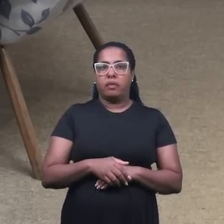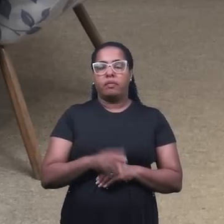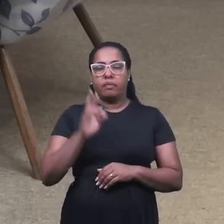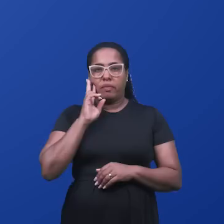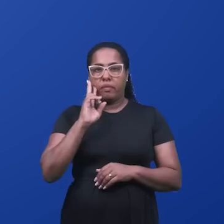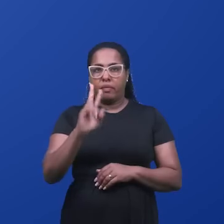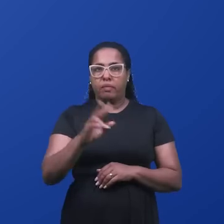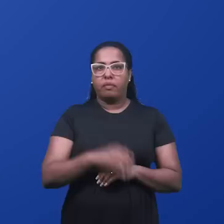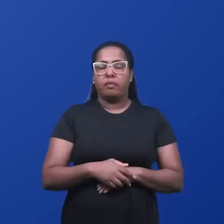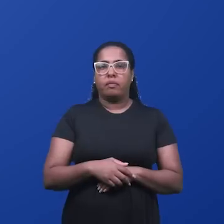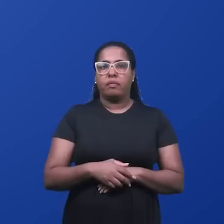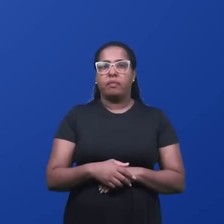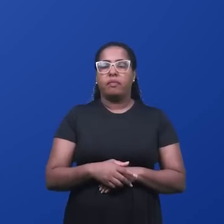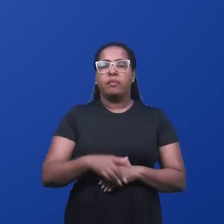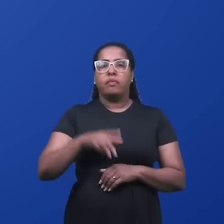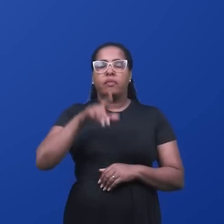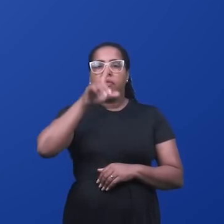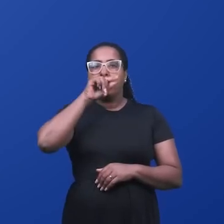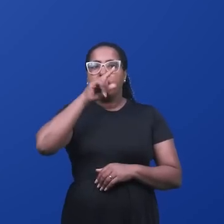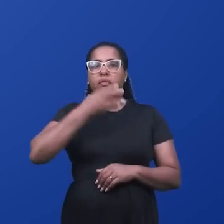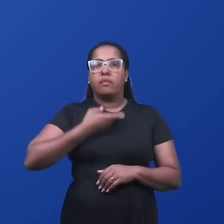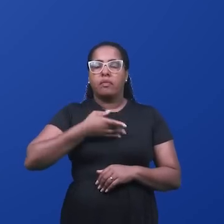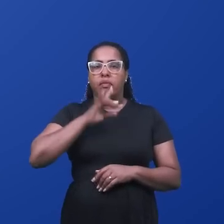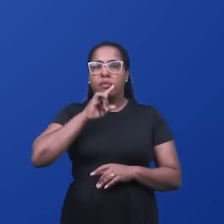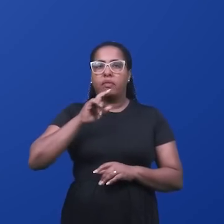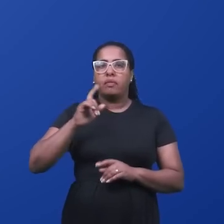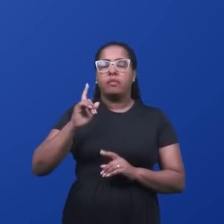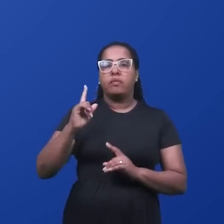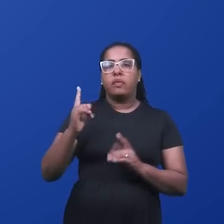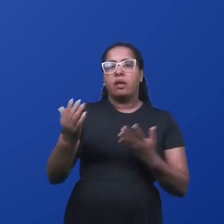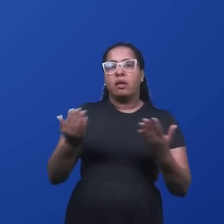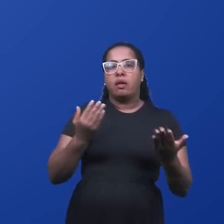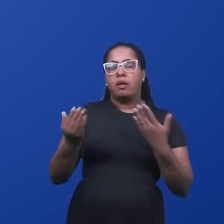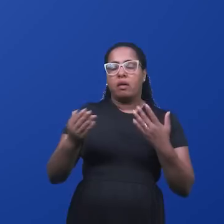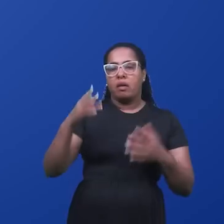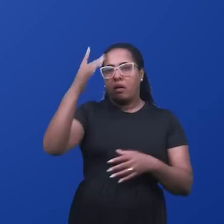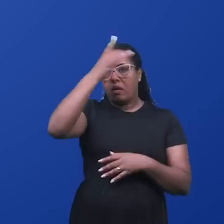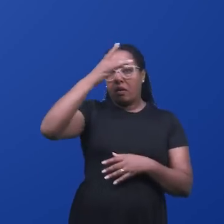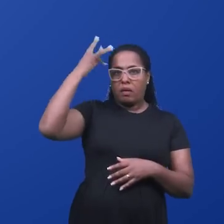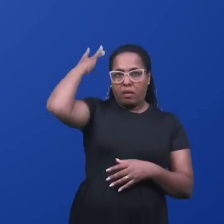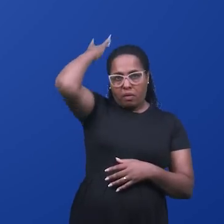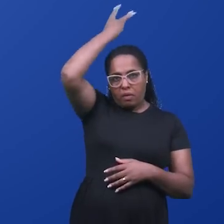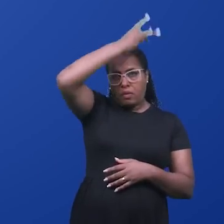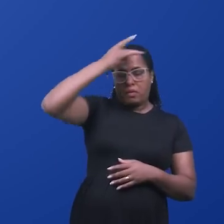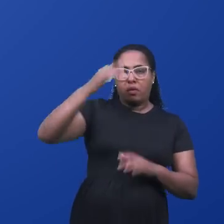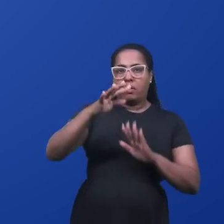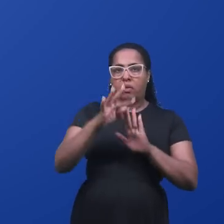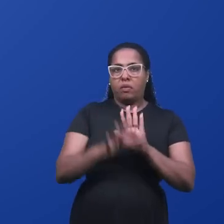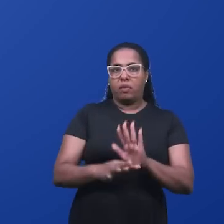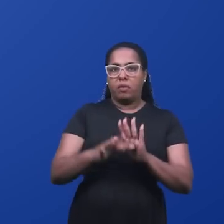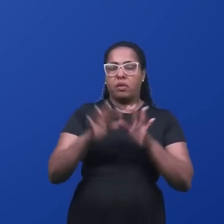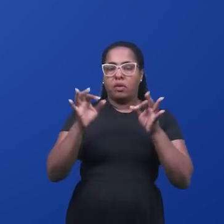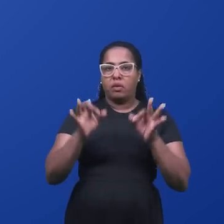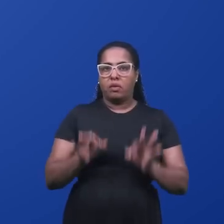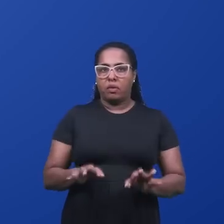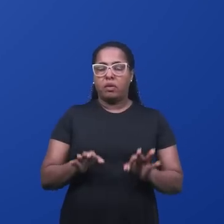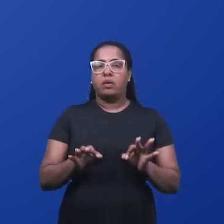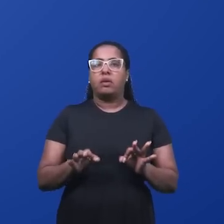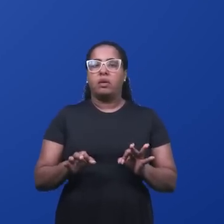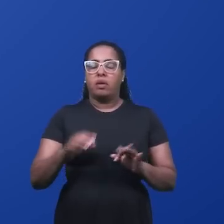Vamos assisti-la. A pomba, ela é tipo, é símbolo do Espírito Santo. Um texto que justifica isso